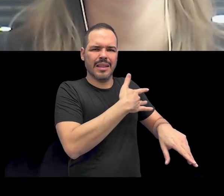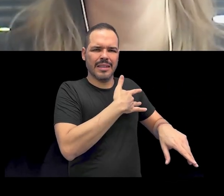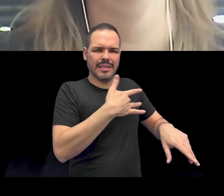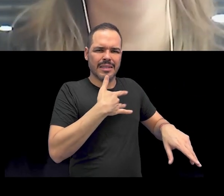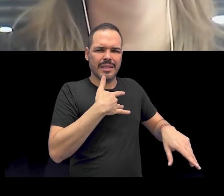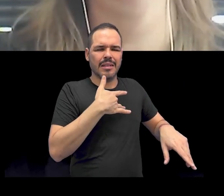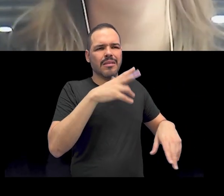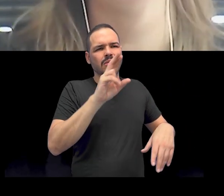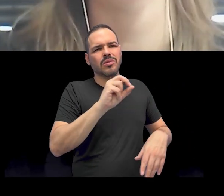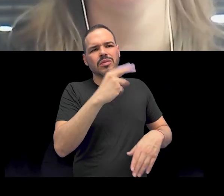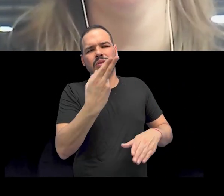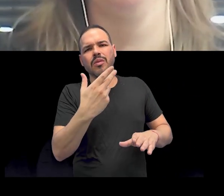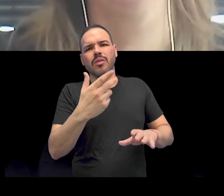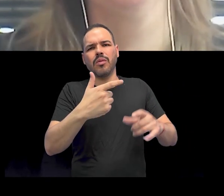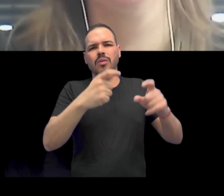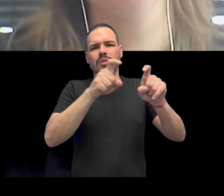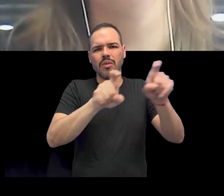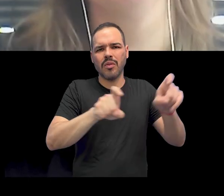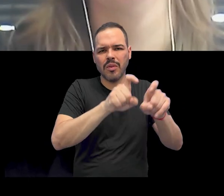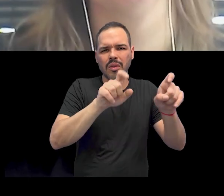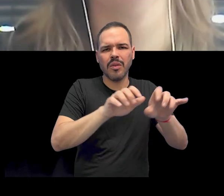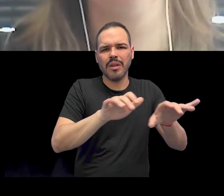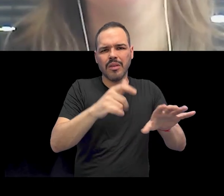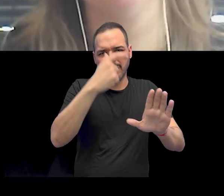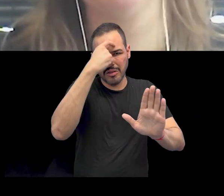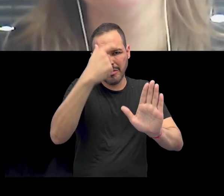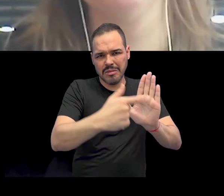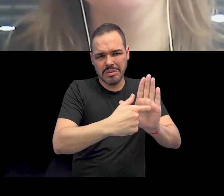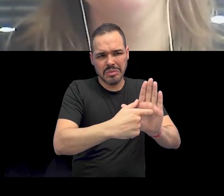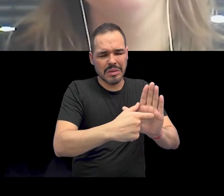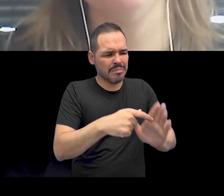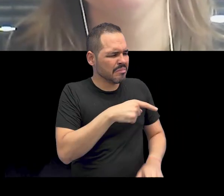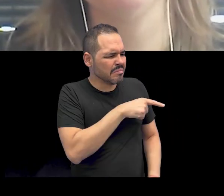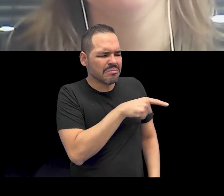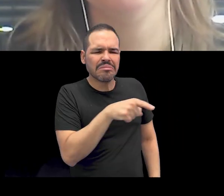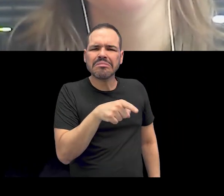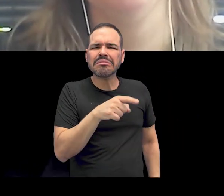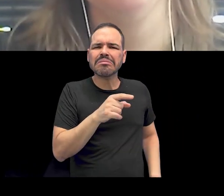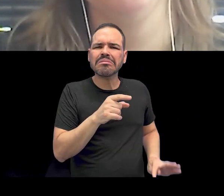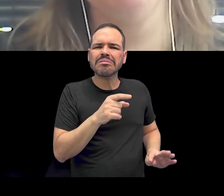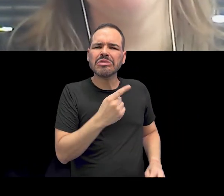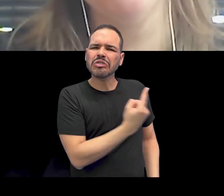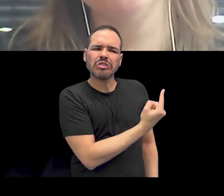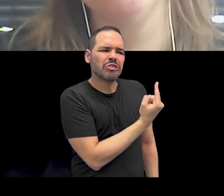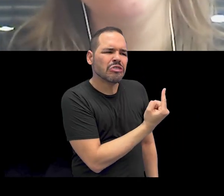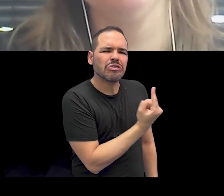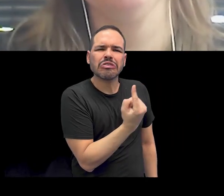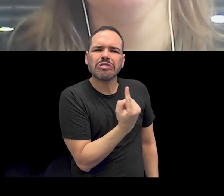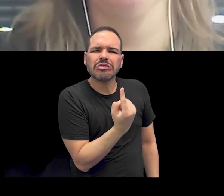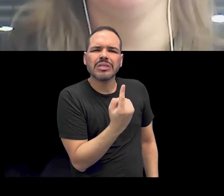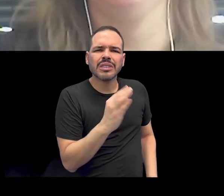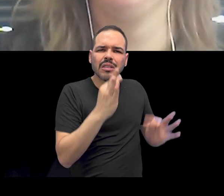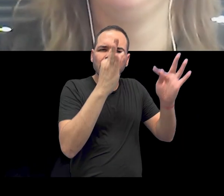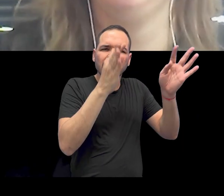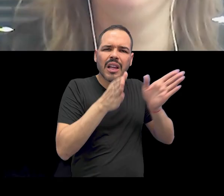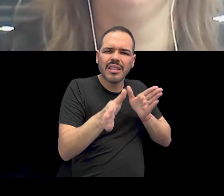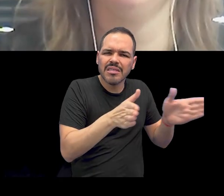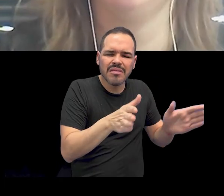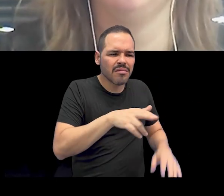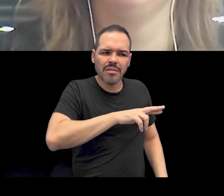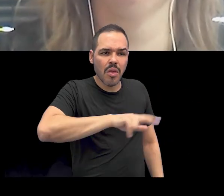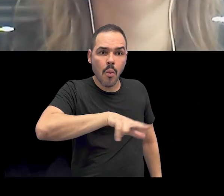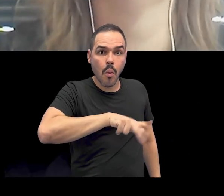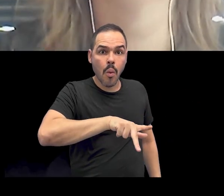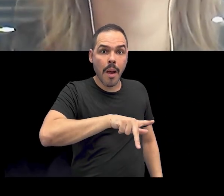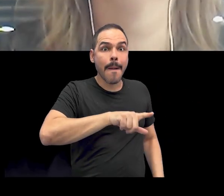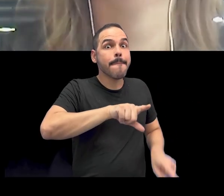usa, ele, em si, não é uma tecnologia assistiva. Ele passa a ser uma tecnologia assistiva,